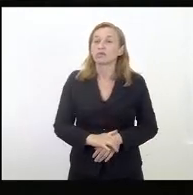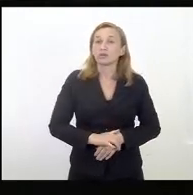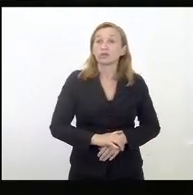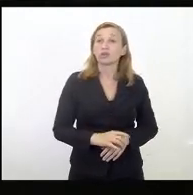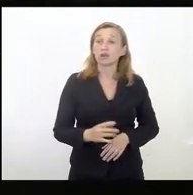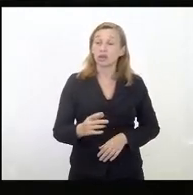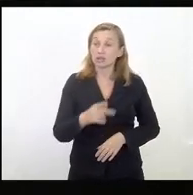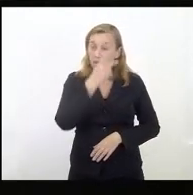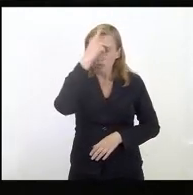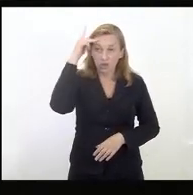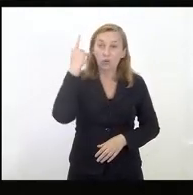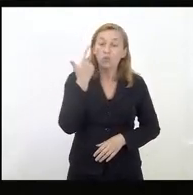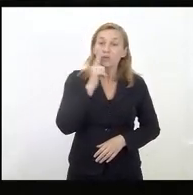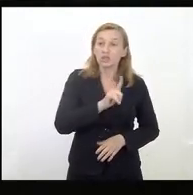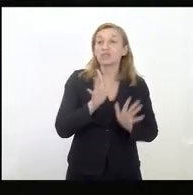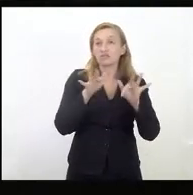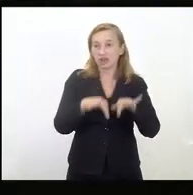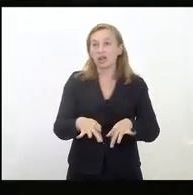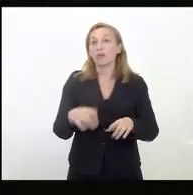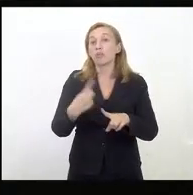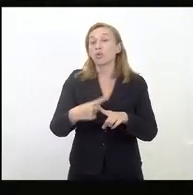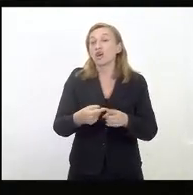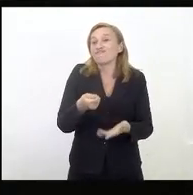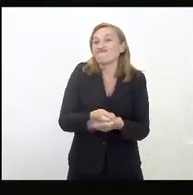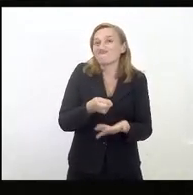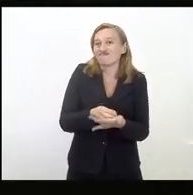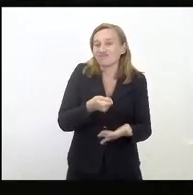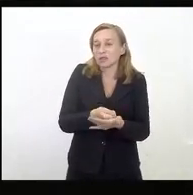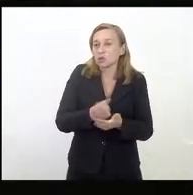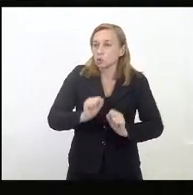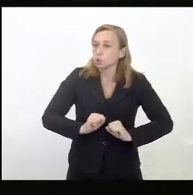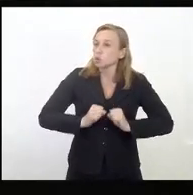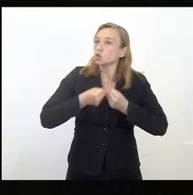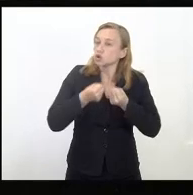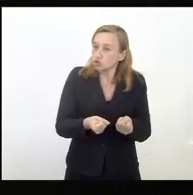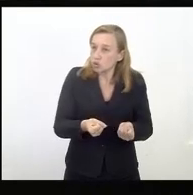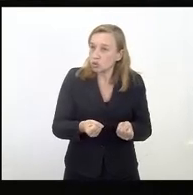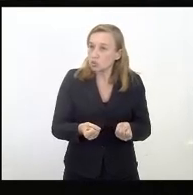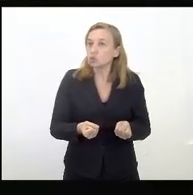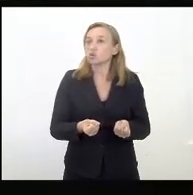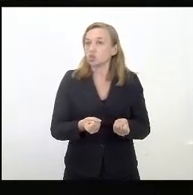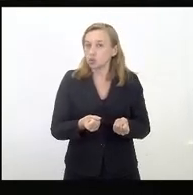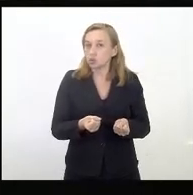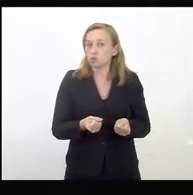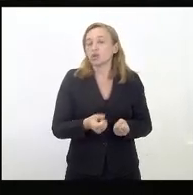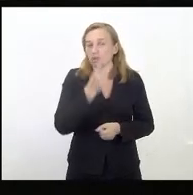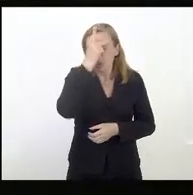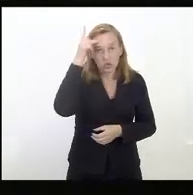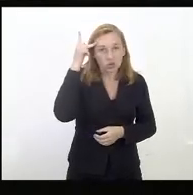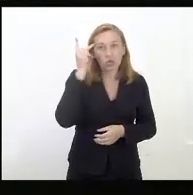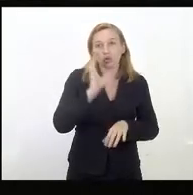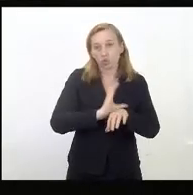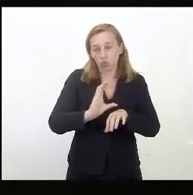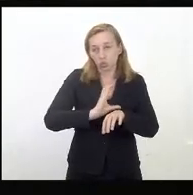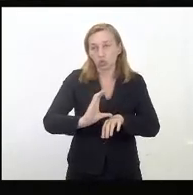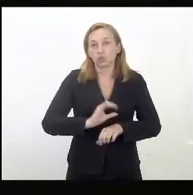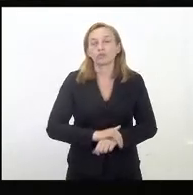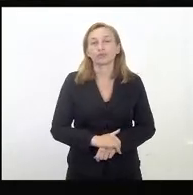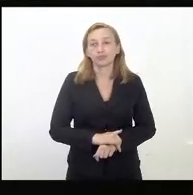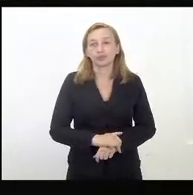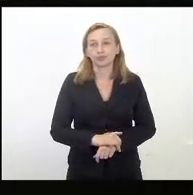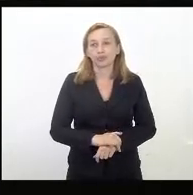que essas essas pessoas consigam concluir porque eles exigem um esforço integral da pessoa no curso